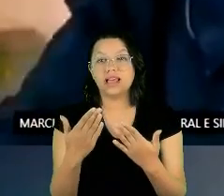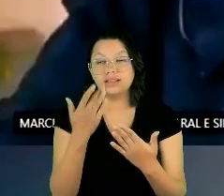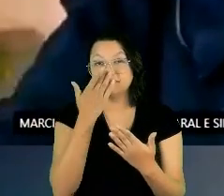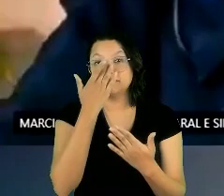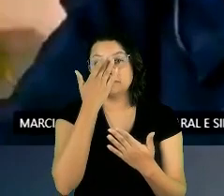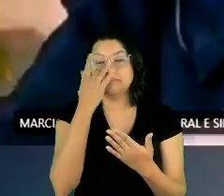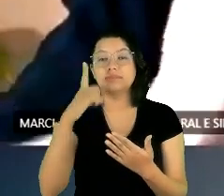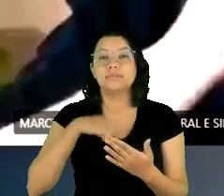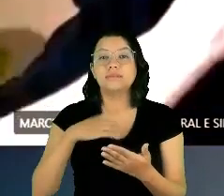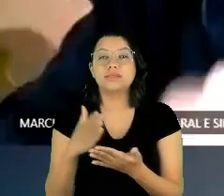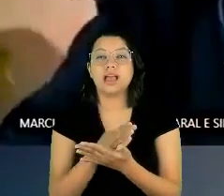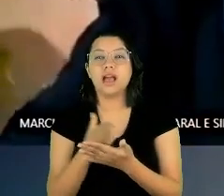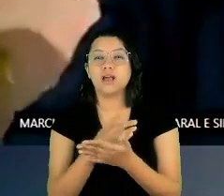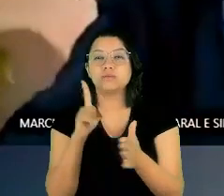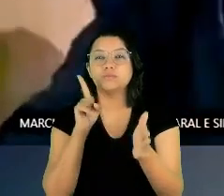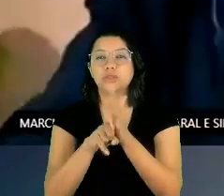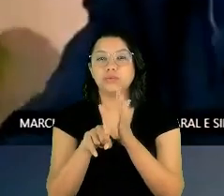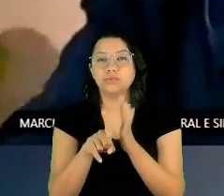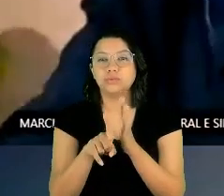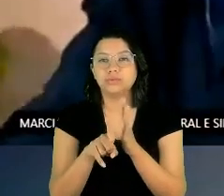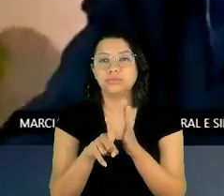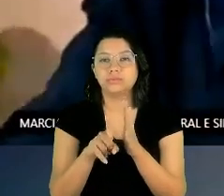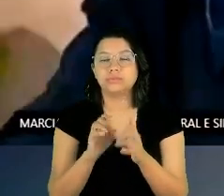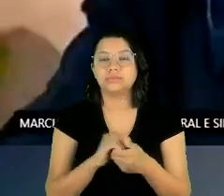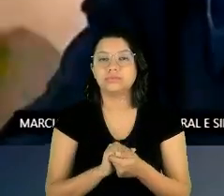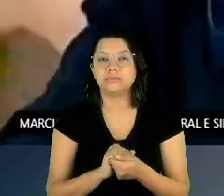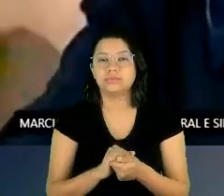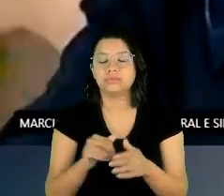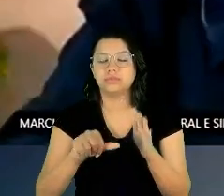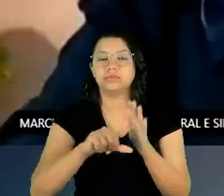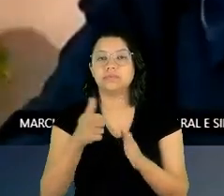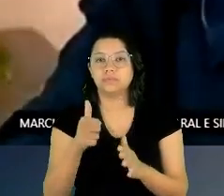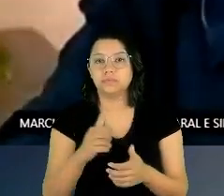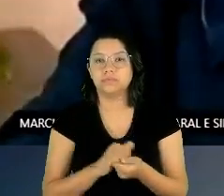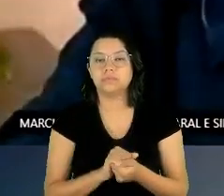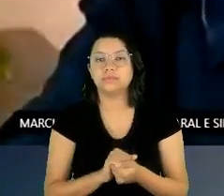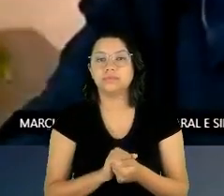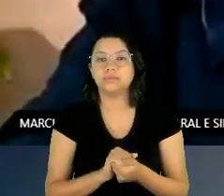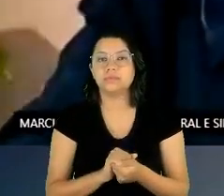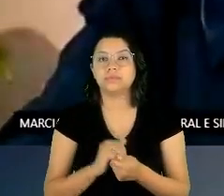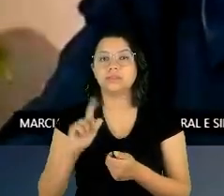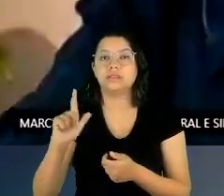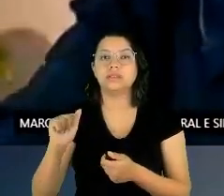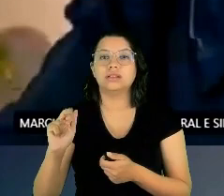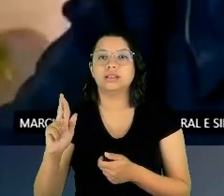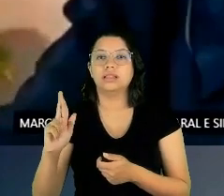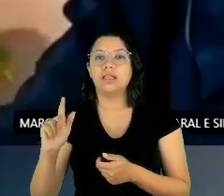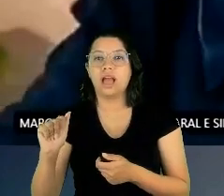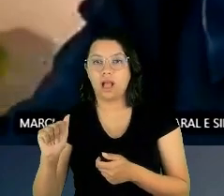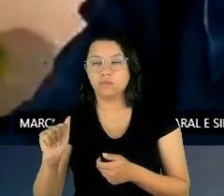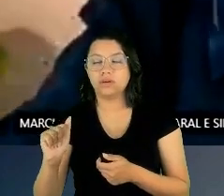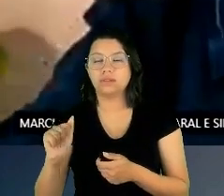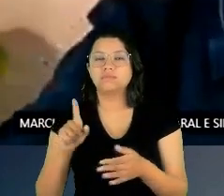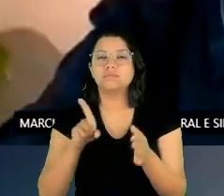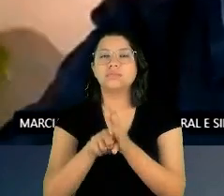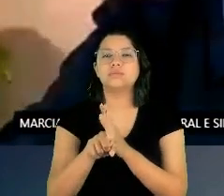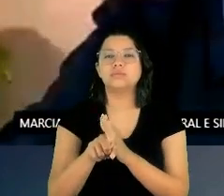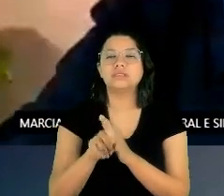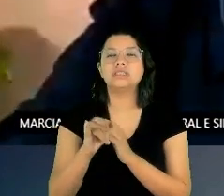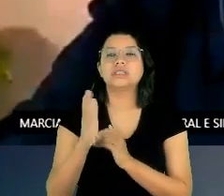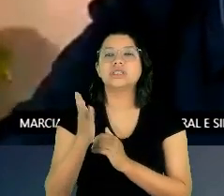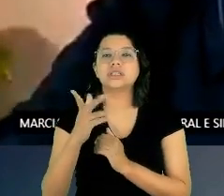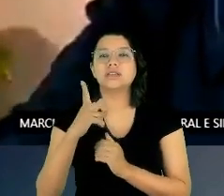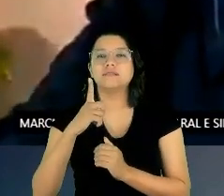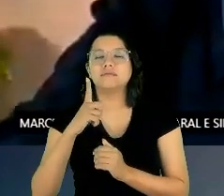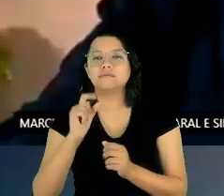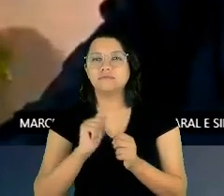Muito obrigada, doutora Camila. Nós temos algumas perguntas. A primeira delas é da Laura Mostaro,